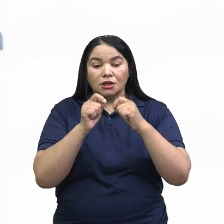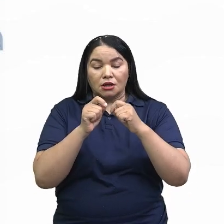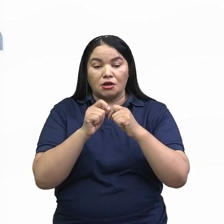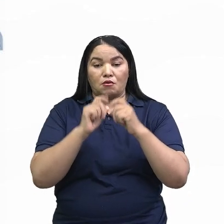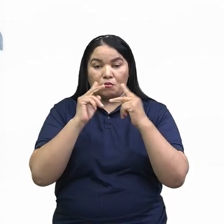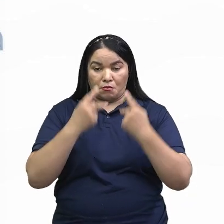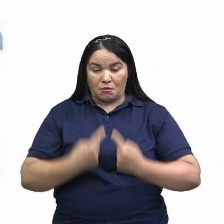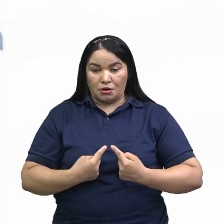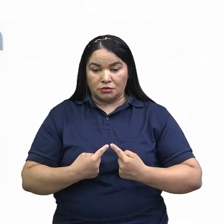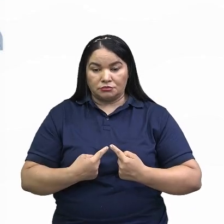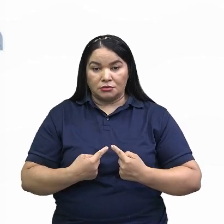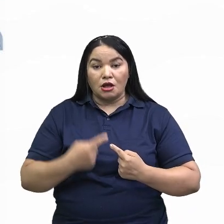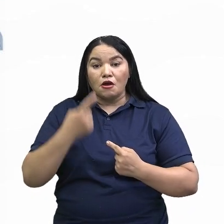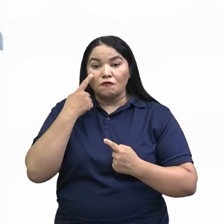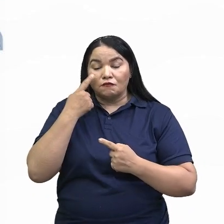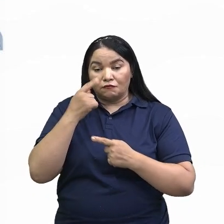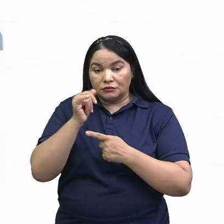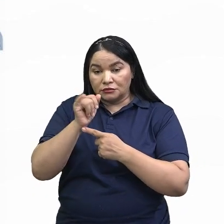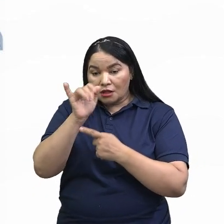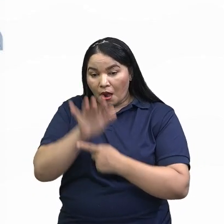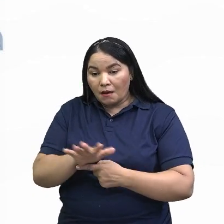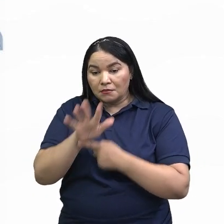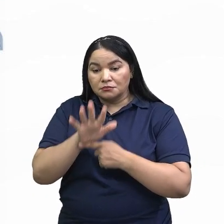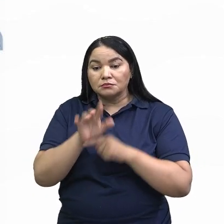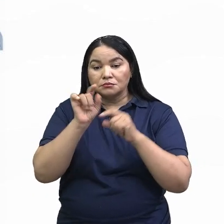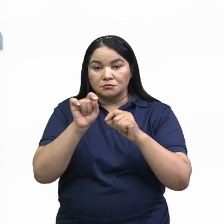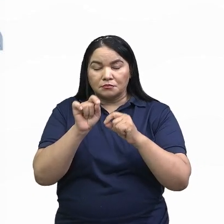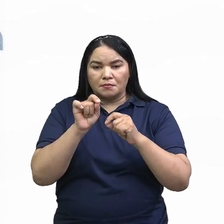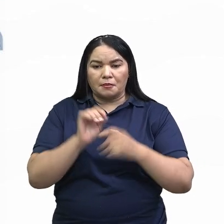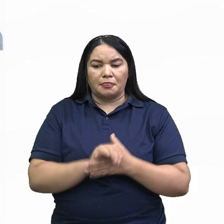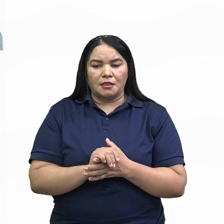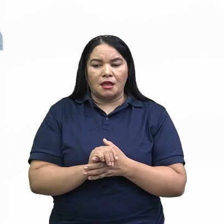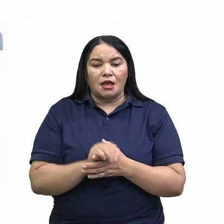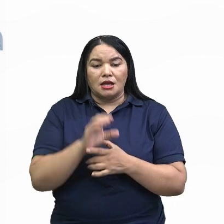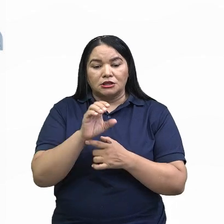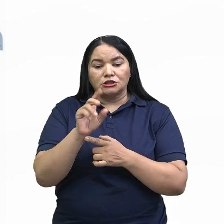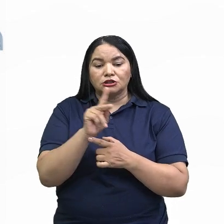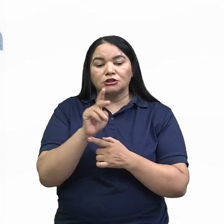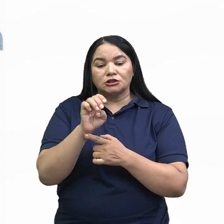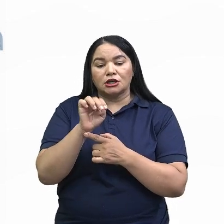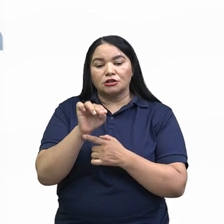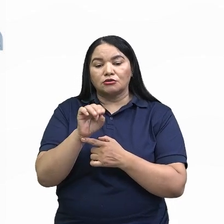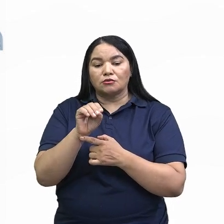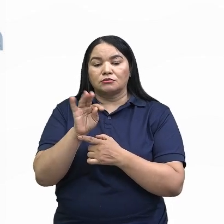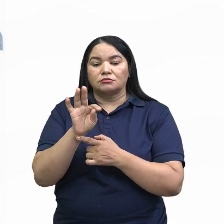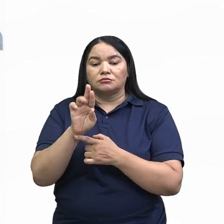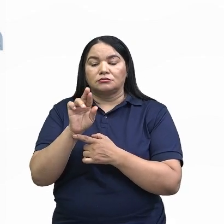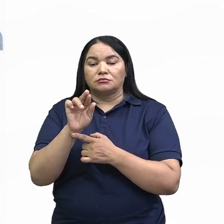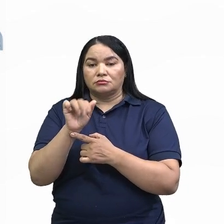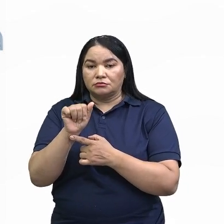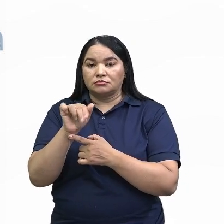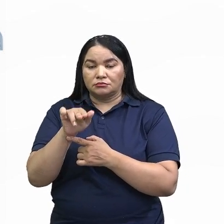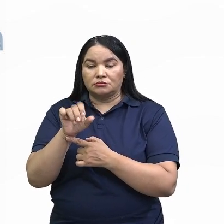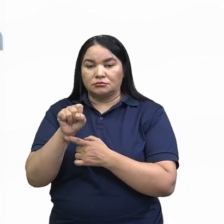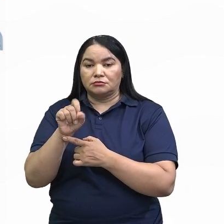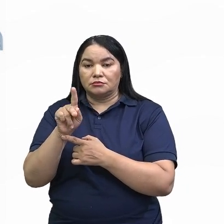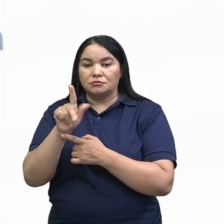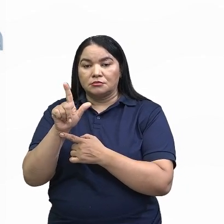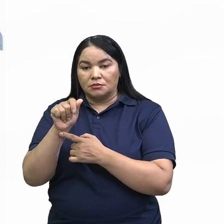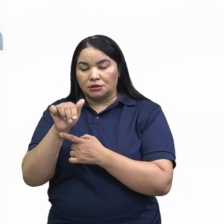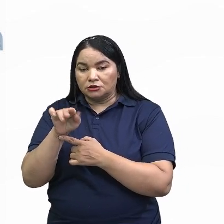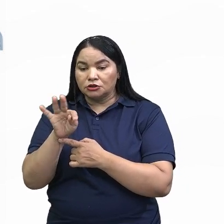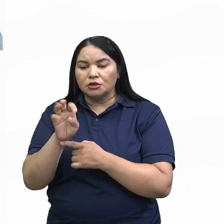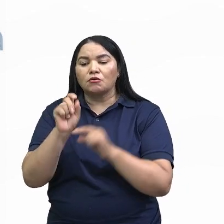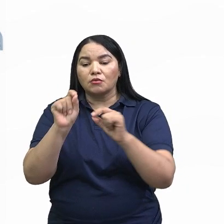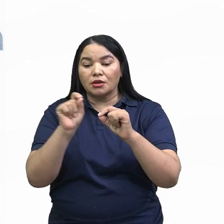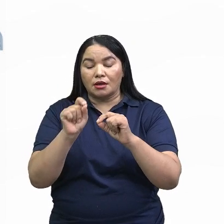né, um exemplo do xenotransplante. O que acontece, né? Você está visualizando ali a imagem de um porco